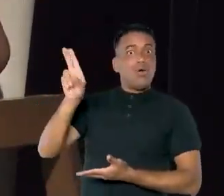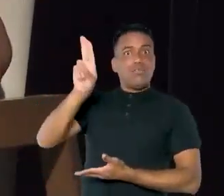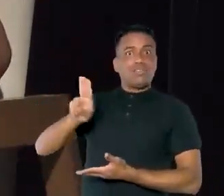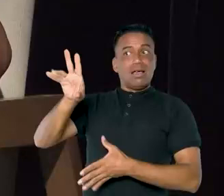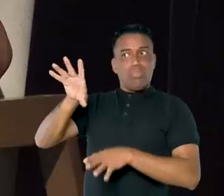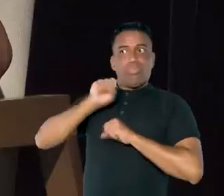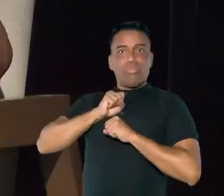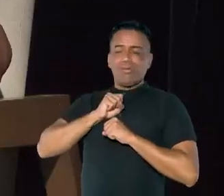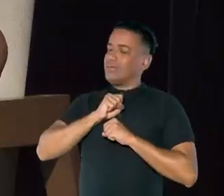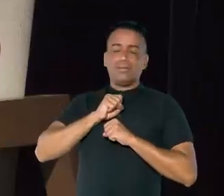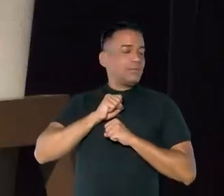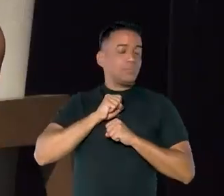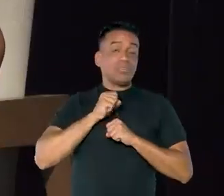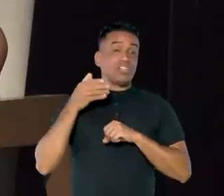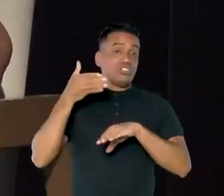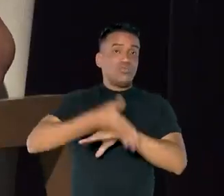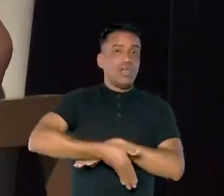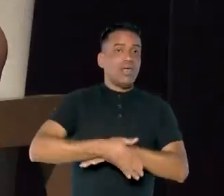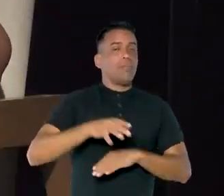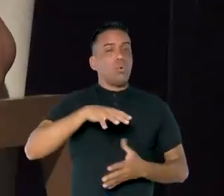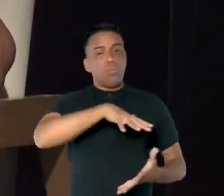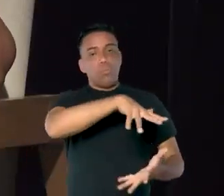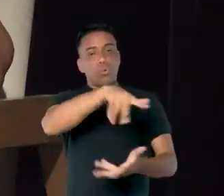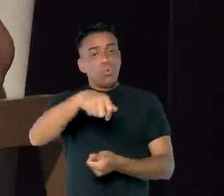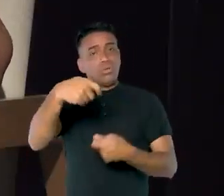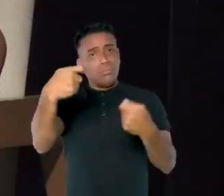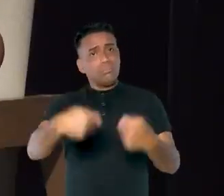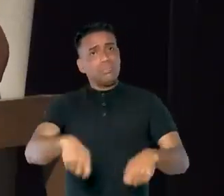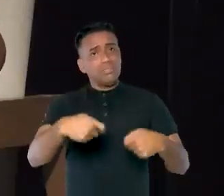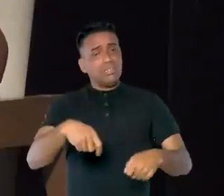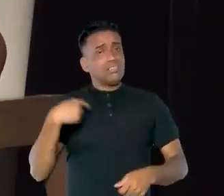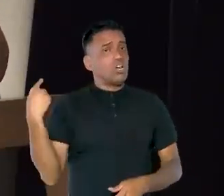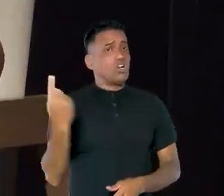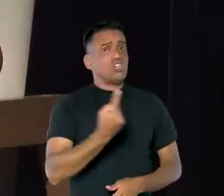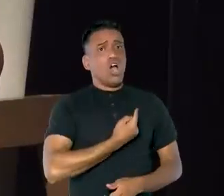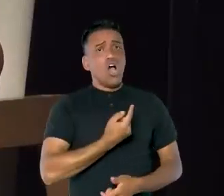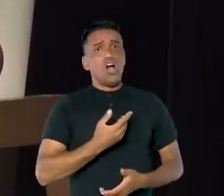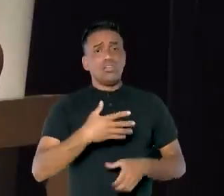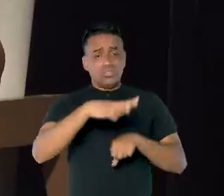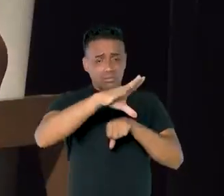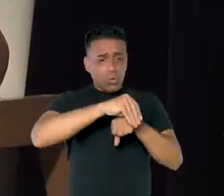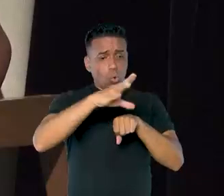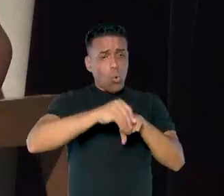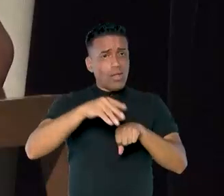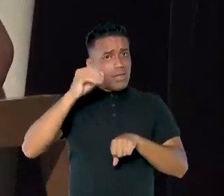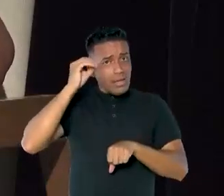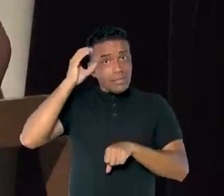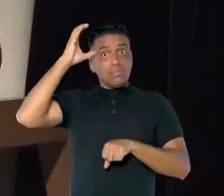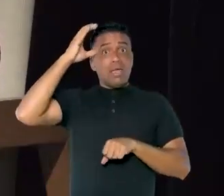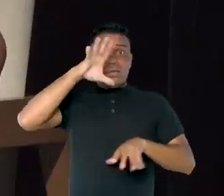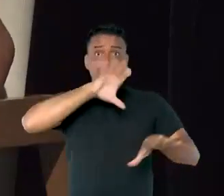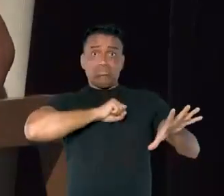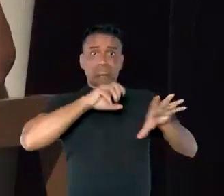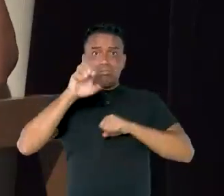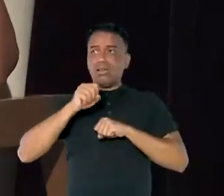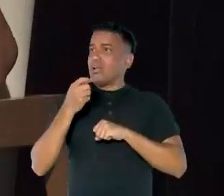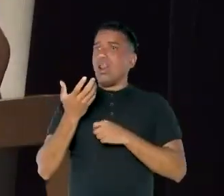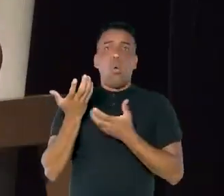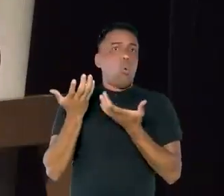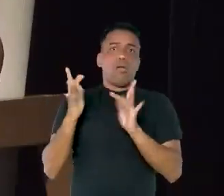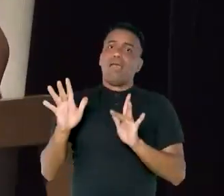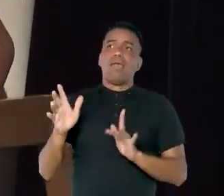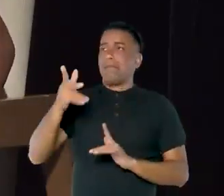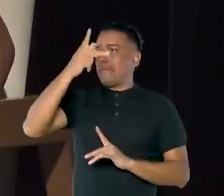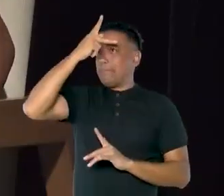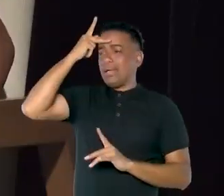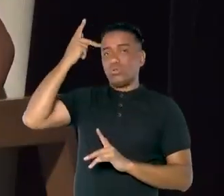gente vem para esse mundo porque é necessário que nós mesmos falamos por nós, né? Não, a gente não quer mais que